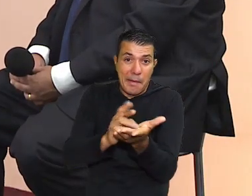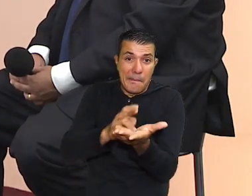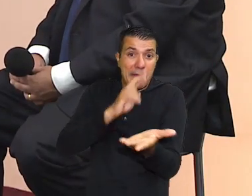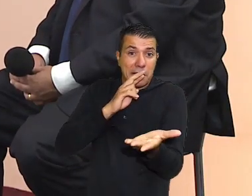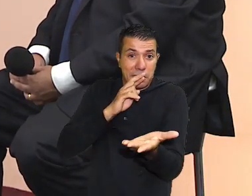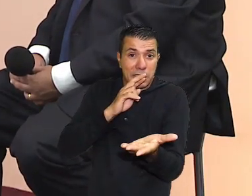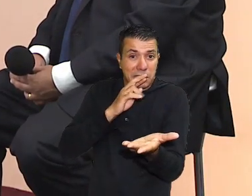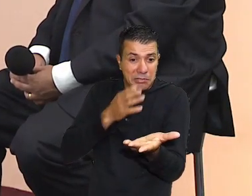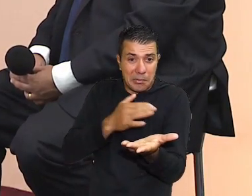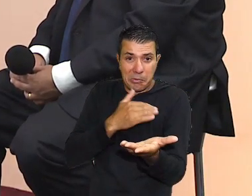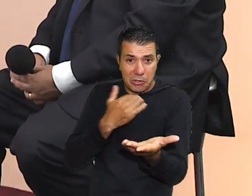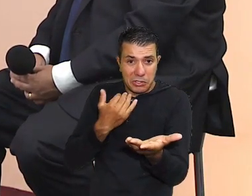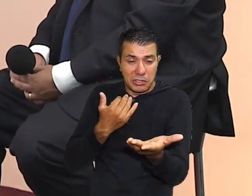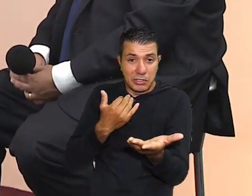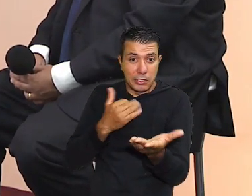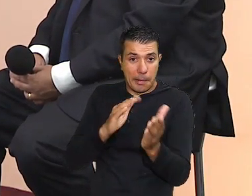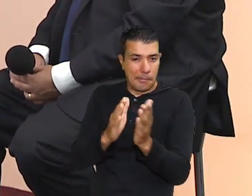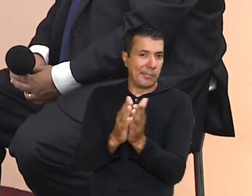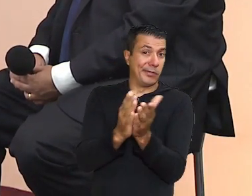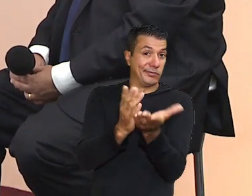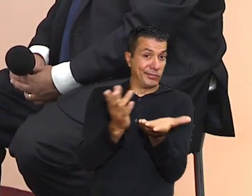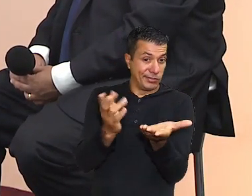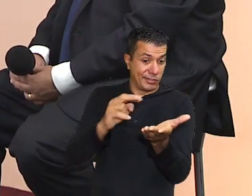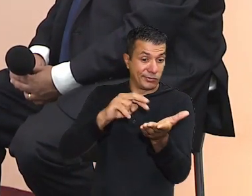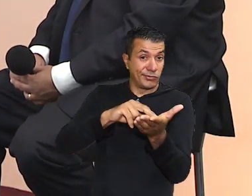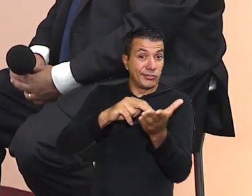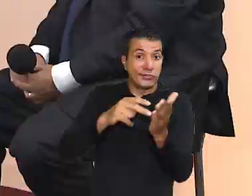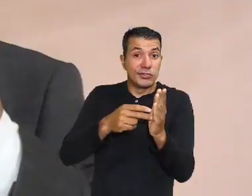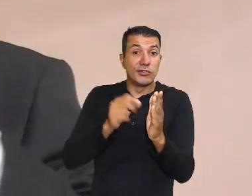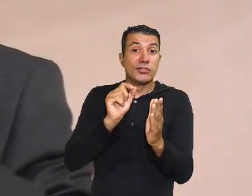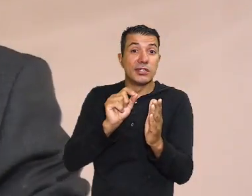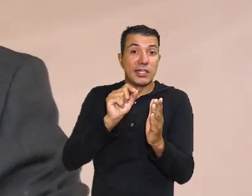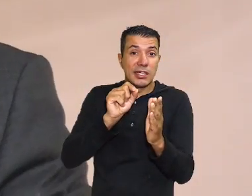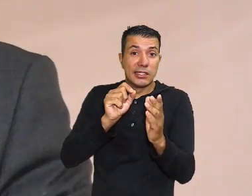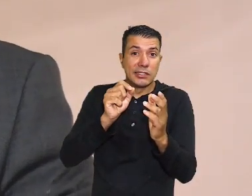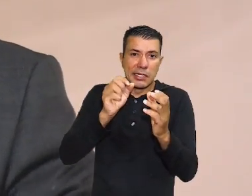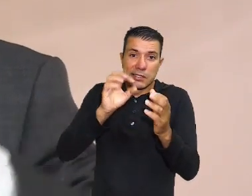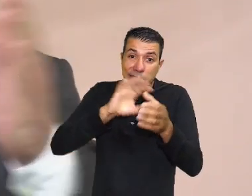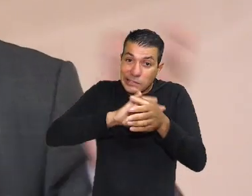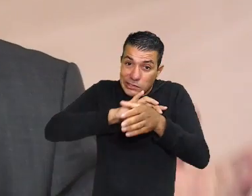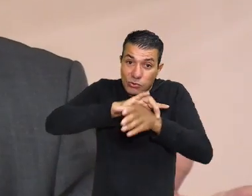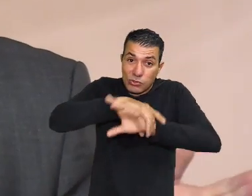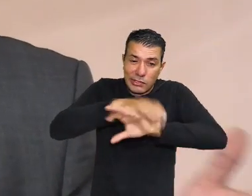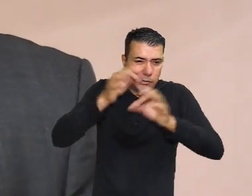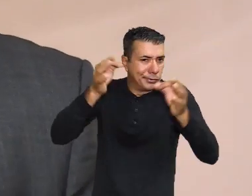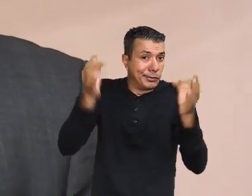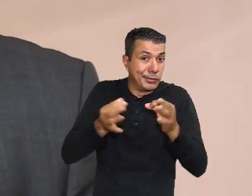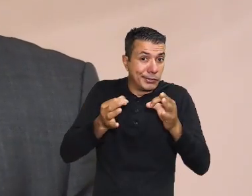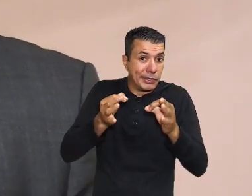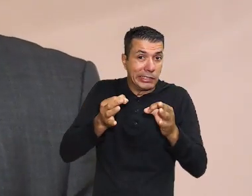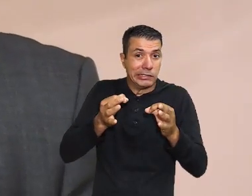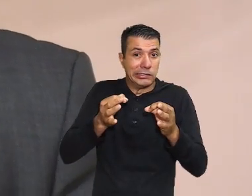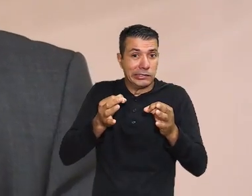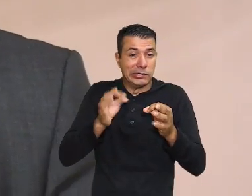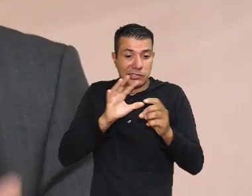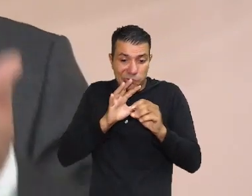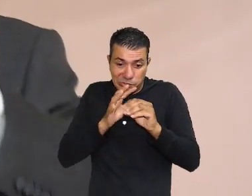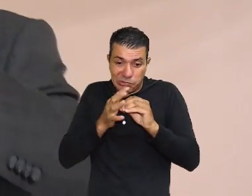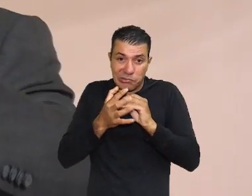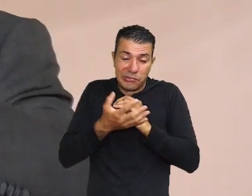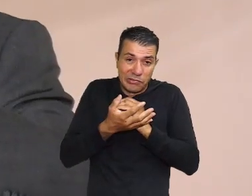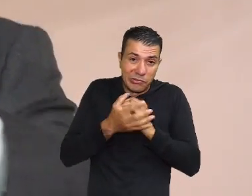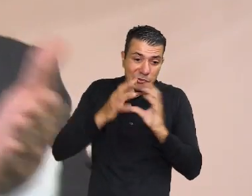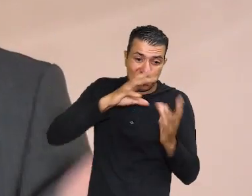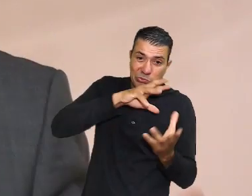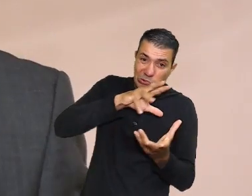respeito à morte, mas a palavra de Deus, ela tem certeza, ela tem segurança em meio a esse momento de dificuldade.